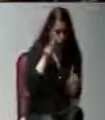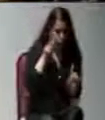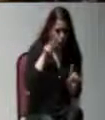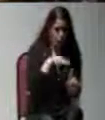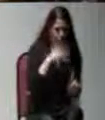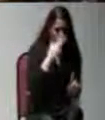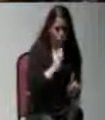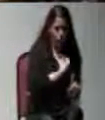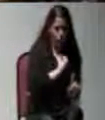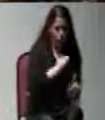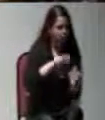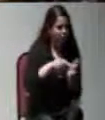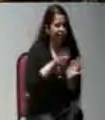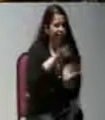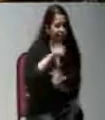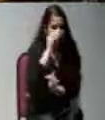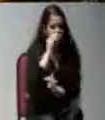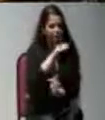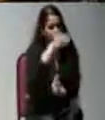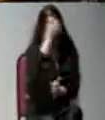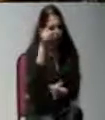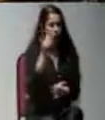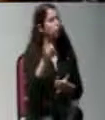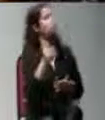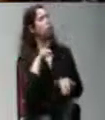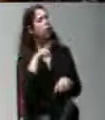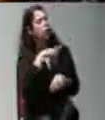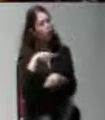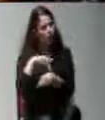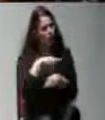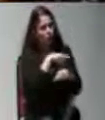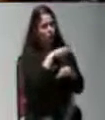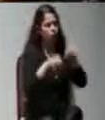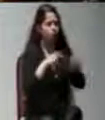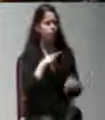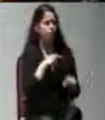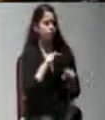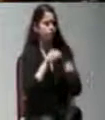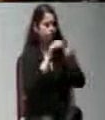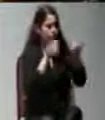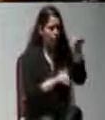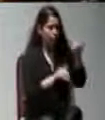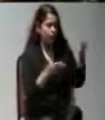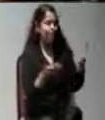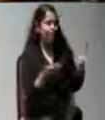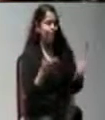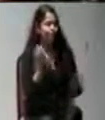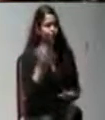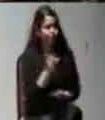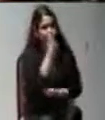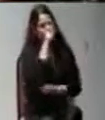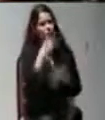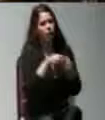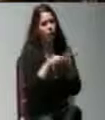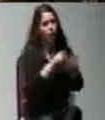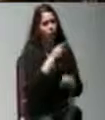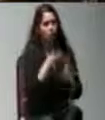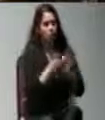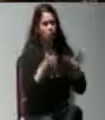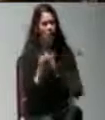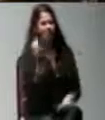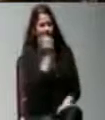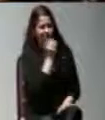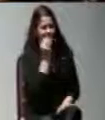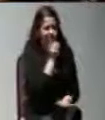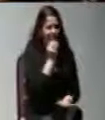citação. Em países com grandes desigualdades sociais e com democracias frágeis que não garantem direitos